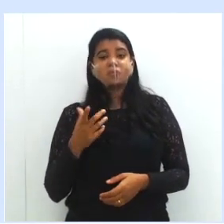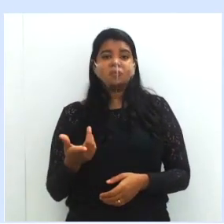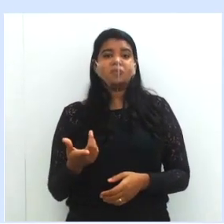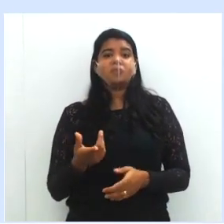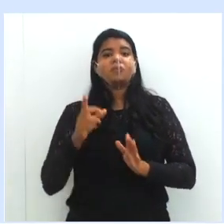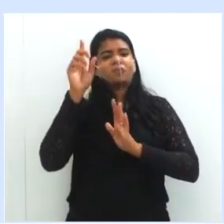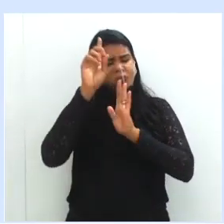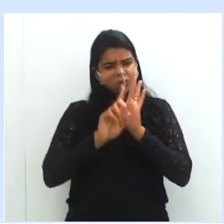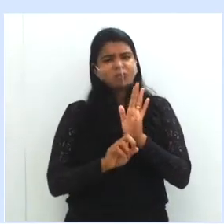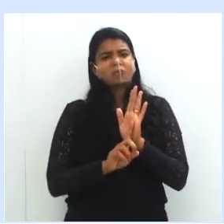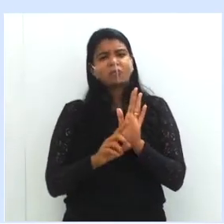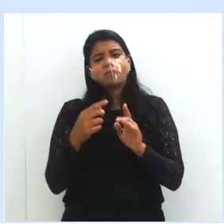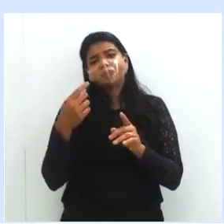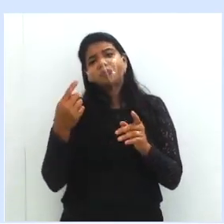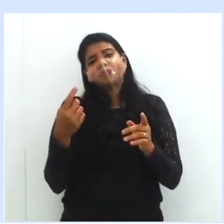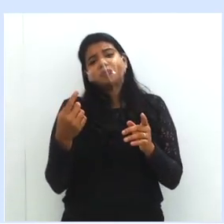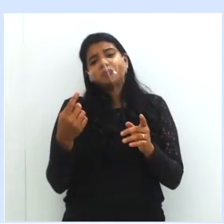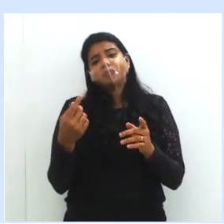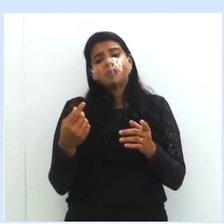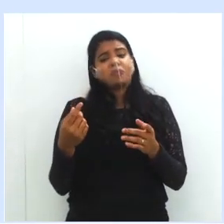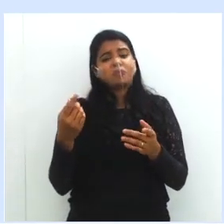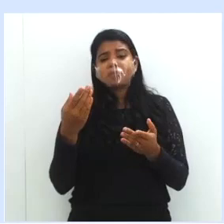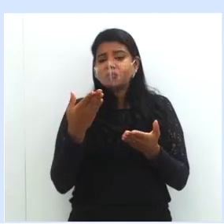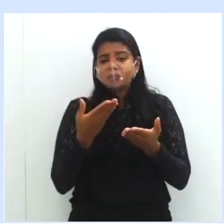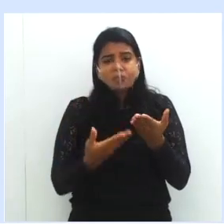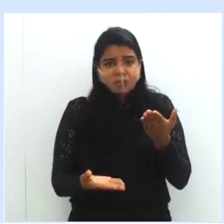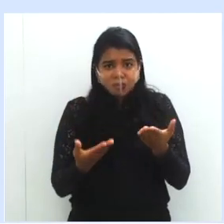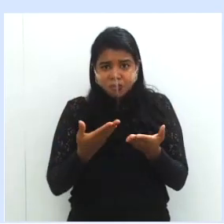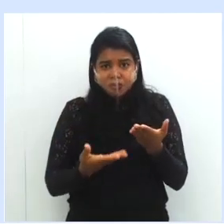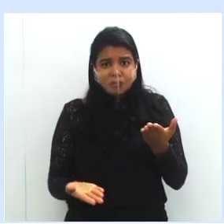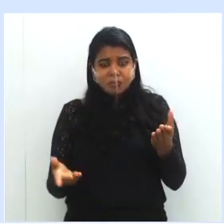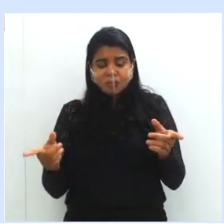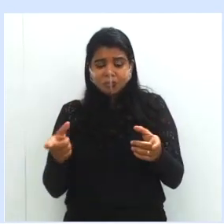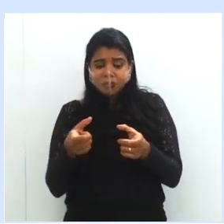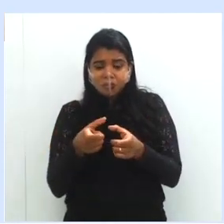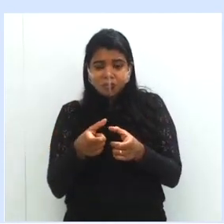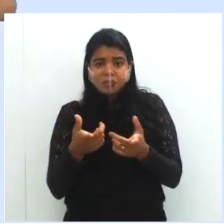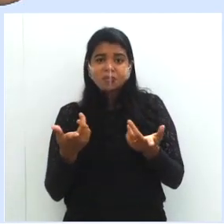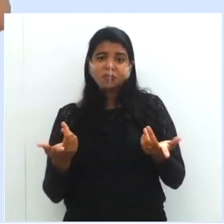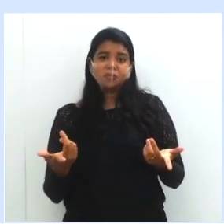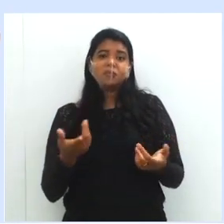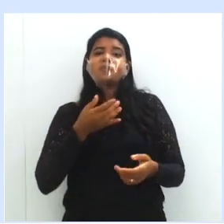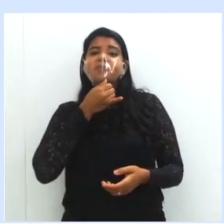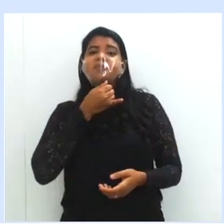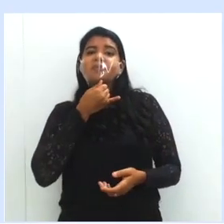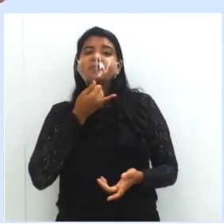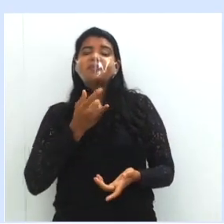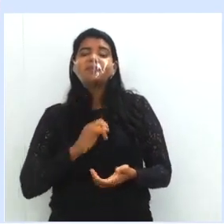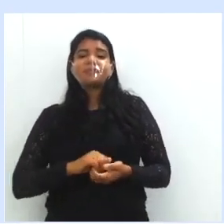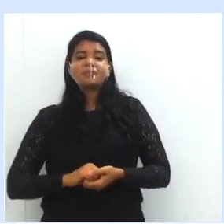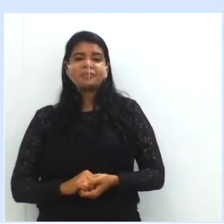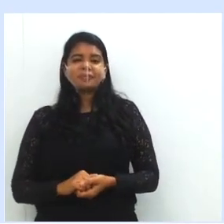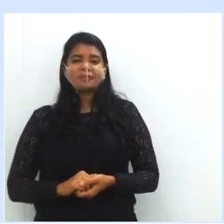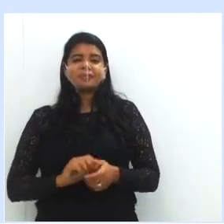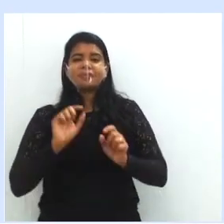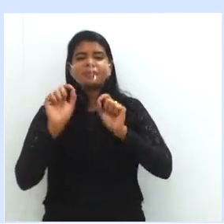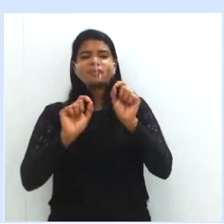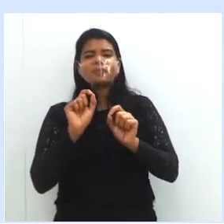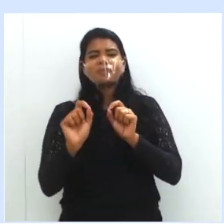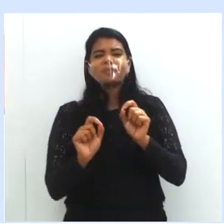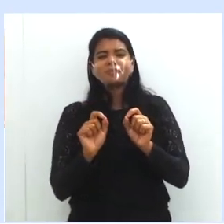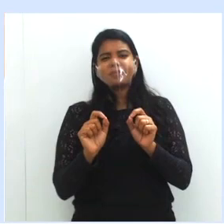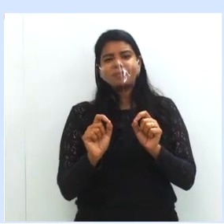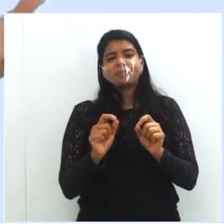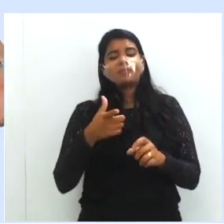plenos direitos, porque são muitas vezes cortados. Então são minorias nessa questão de que